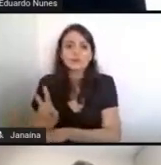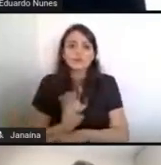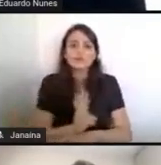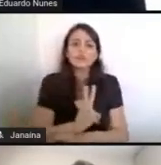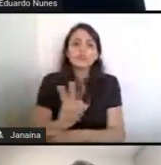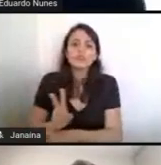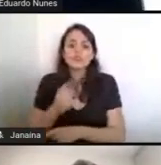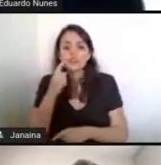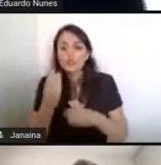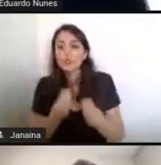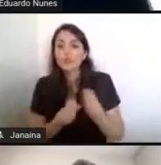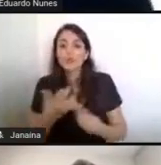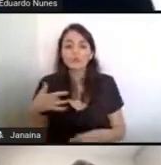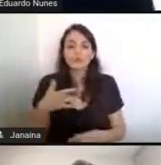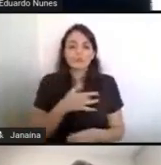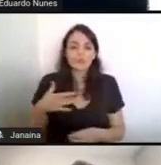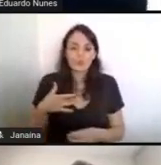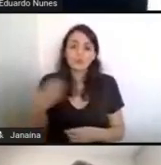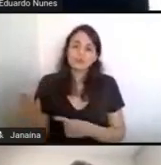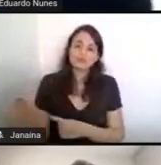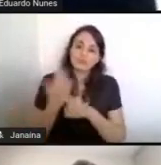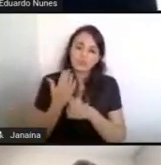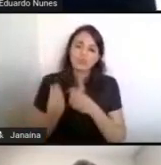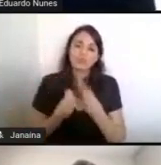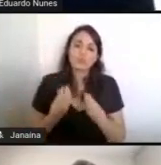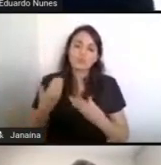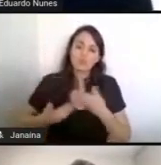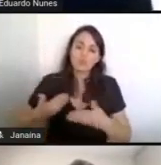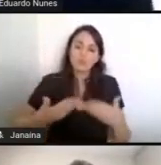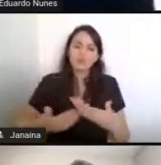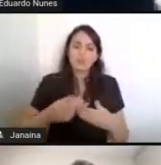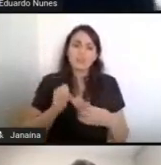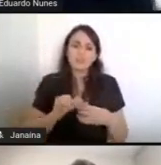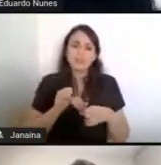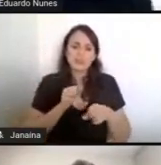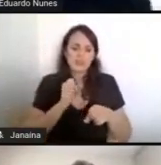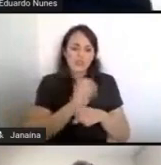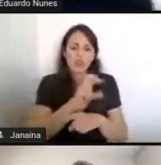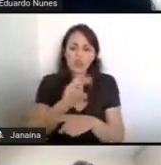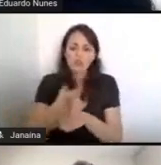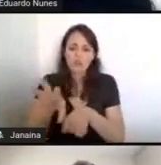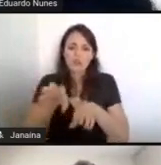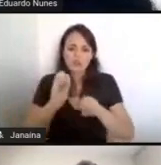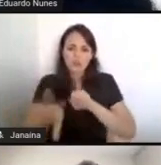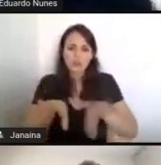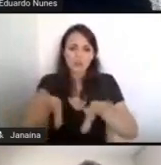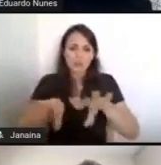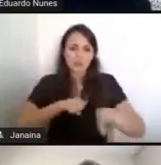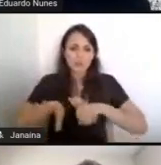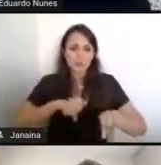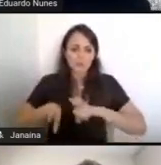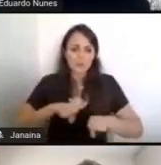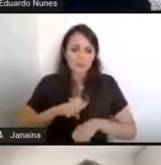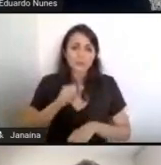da saúde e nos ajudar no processo de contaminação e de controle da pandemia. Então, a pandemia sem